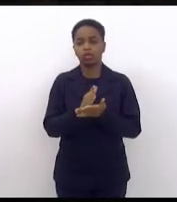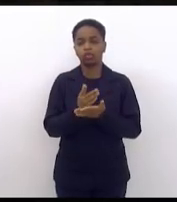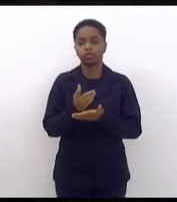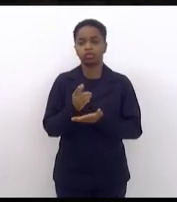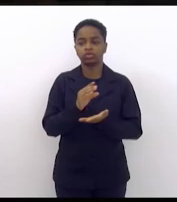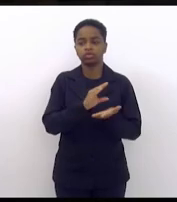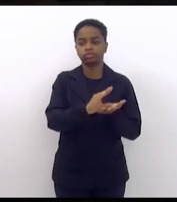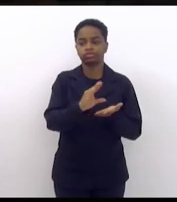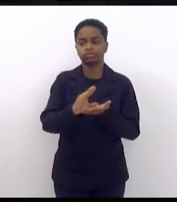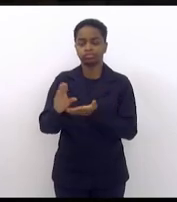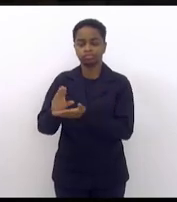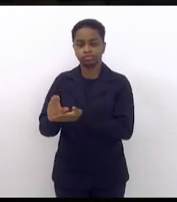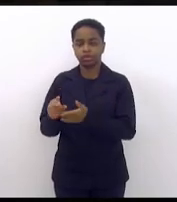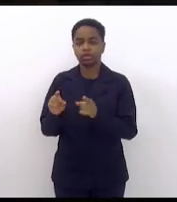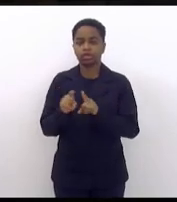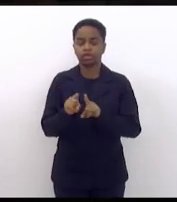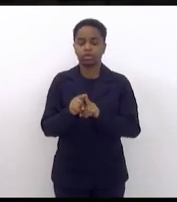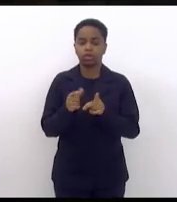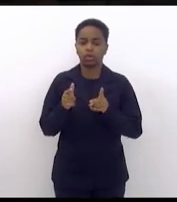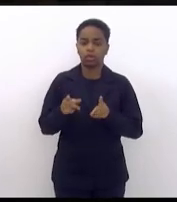também